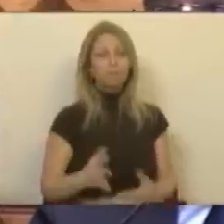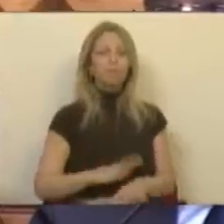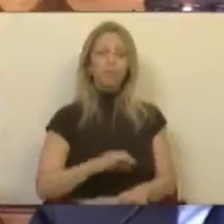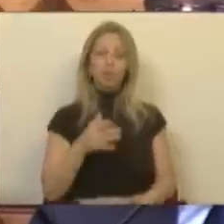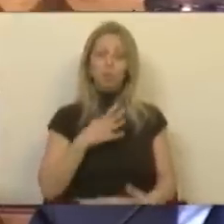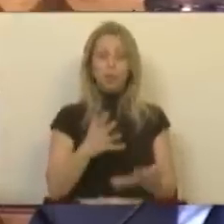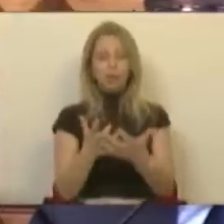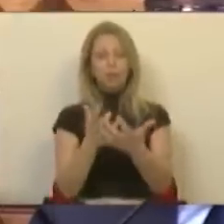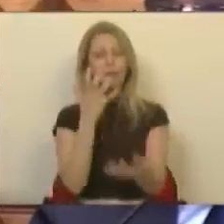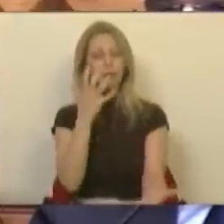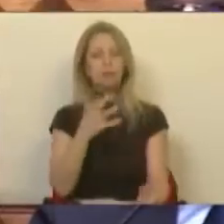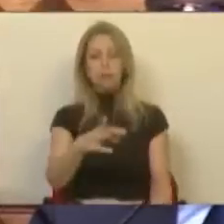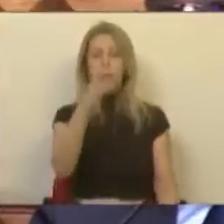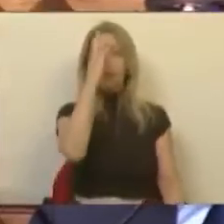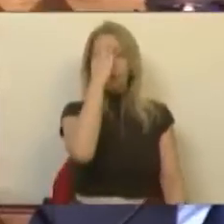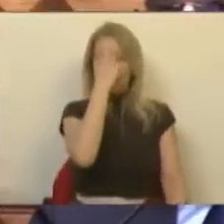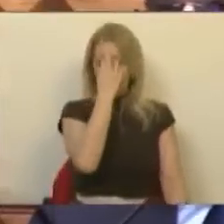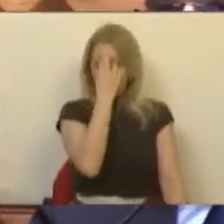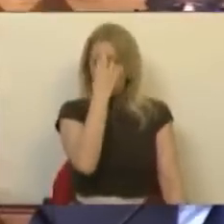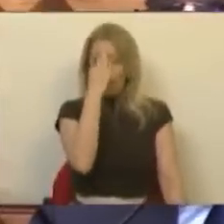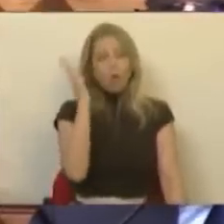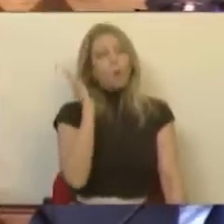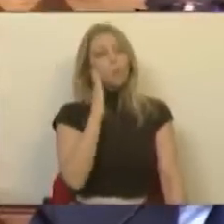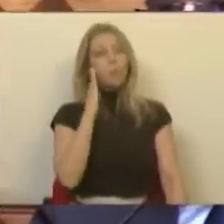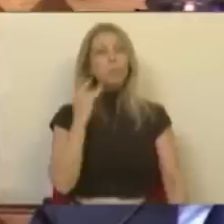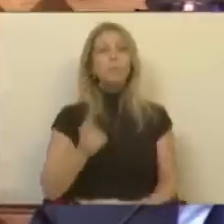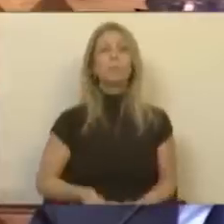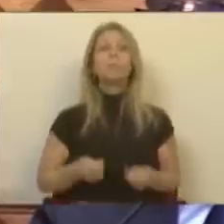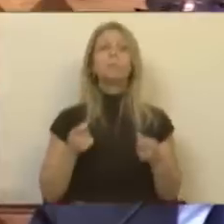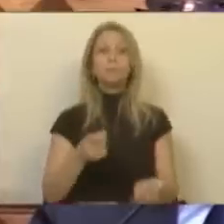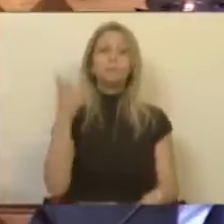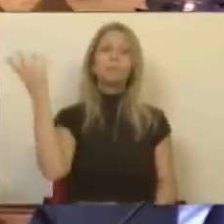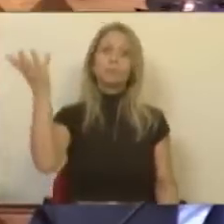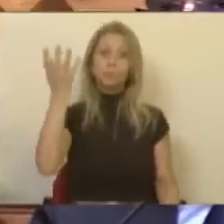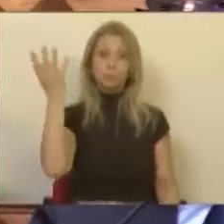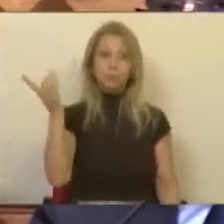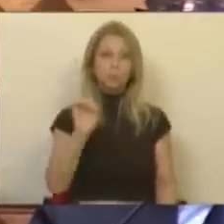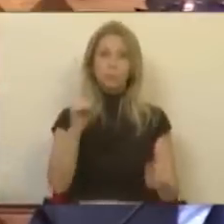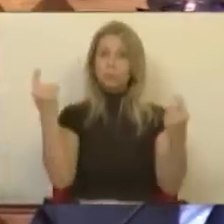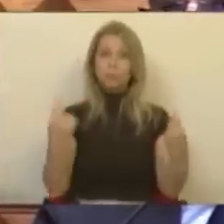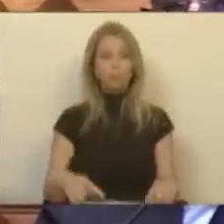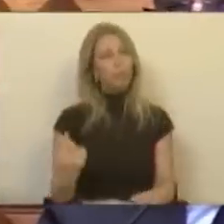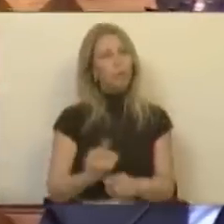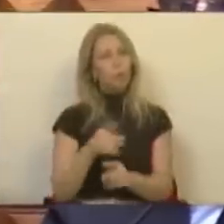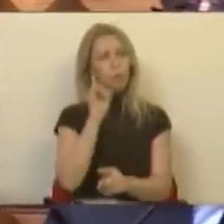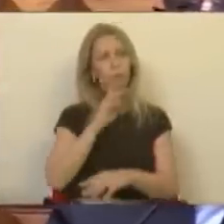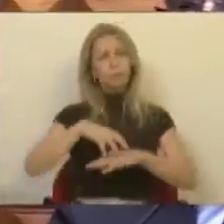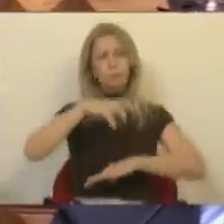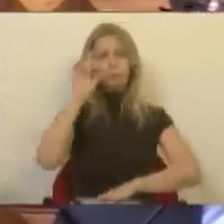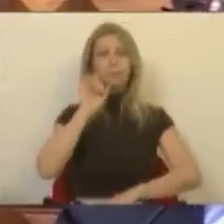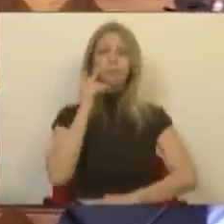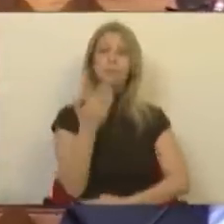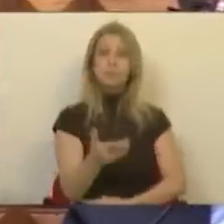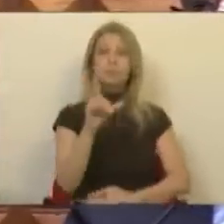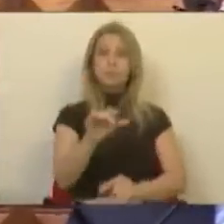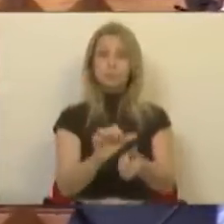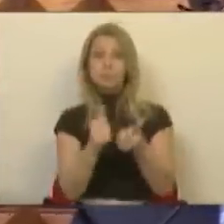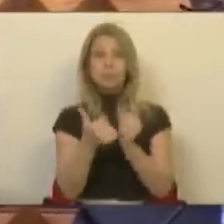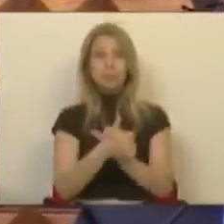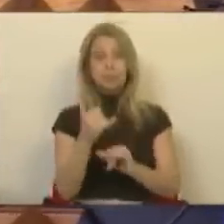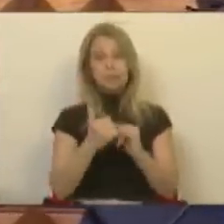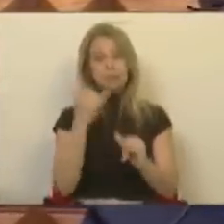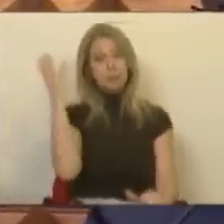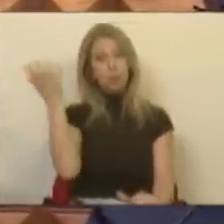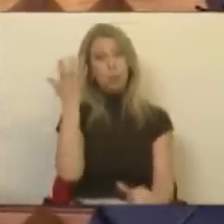realçar este esforço que está a ser feito no investimento na cultura não só no património mas também na transição digital para a cultura